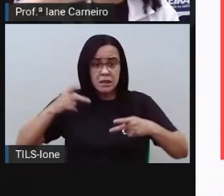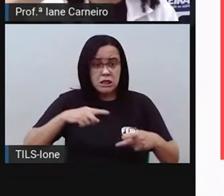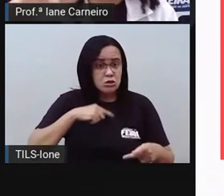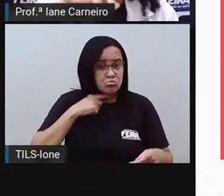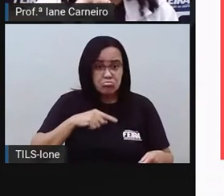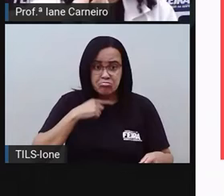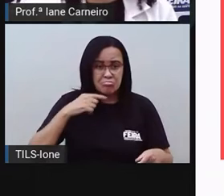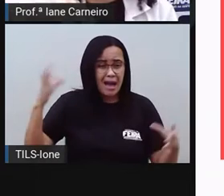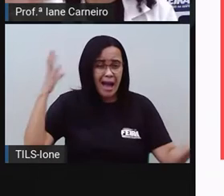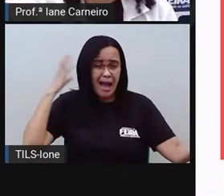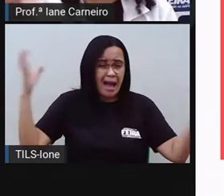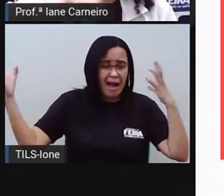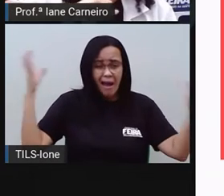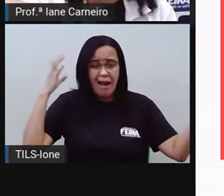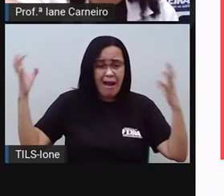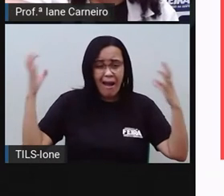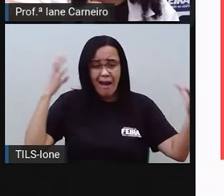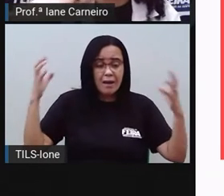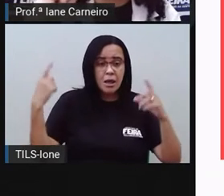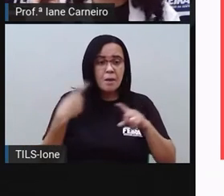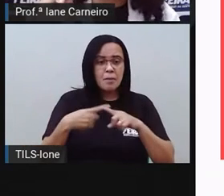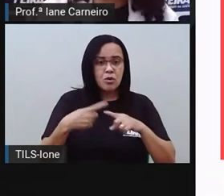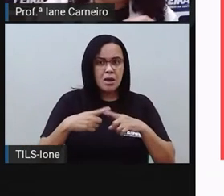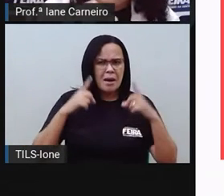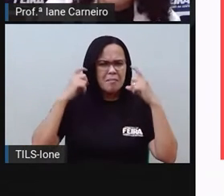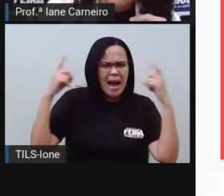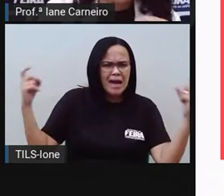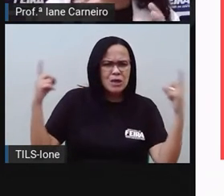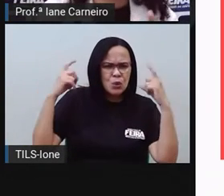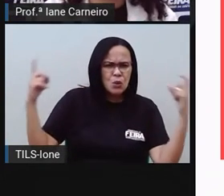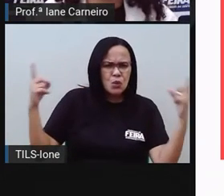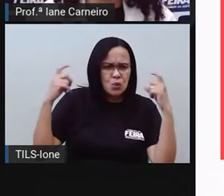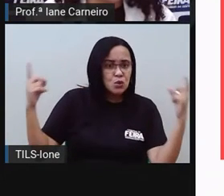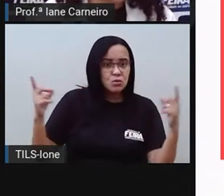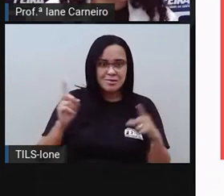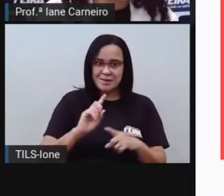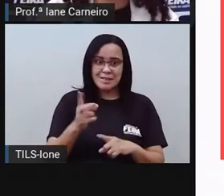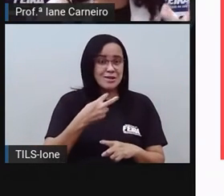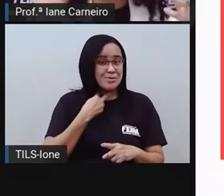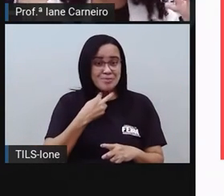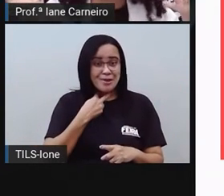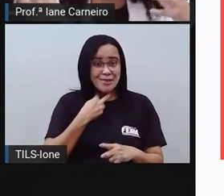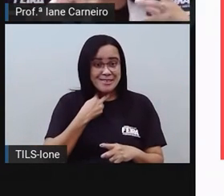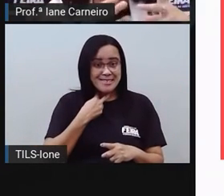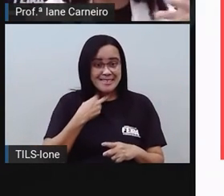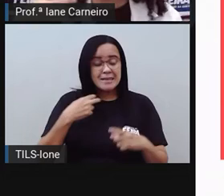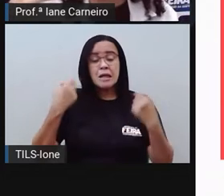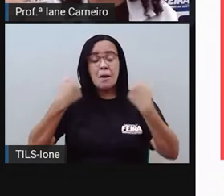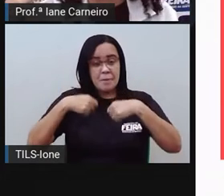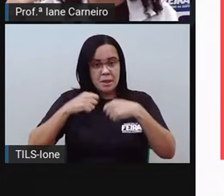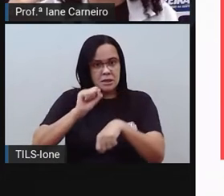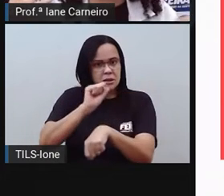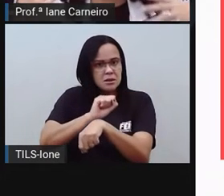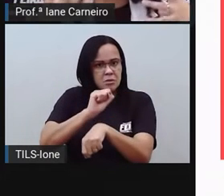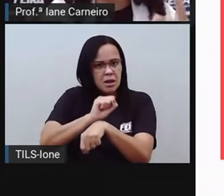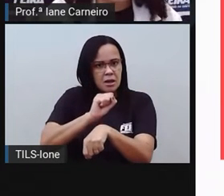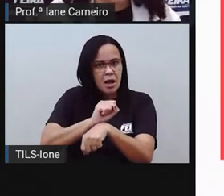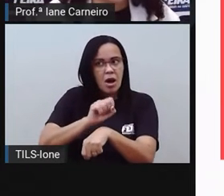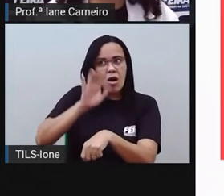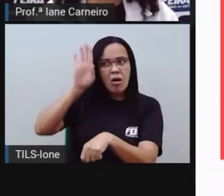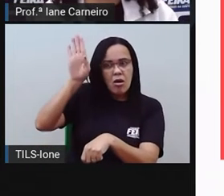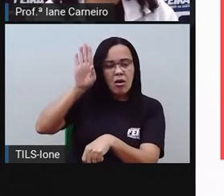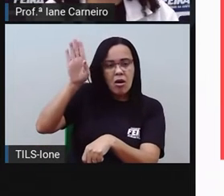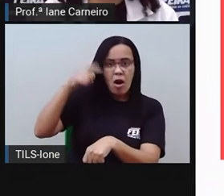Maria, pode falar, ó, João, pode falar. Então, esperar a sua vez de falar, para que não haja ó, confusão